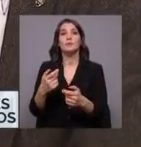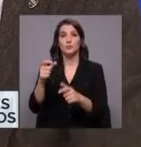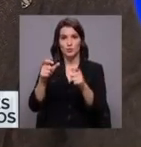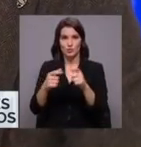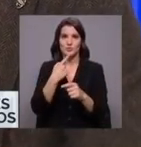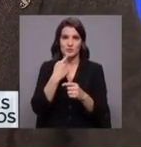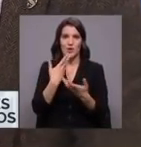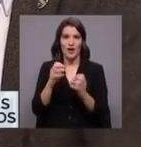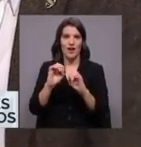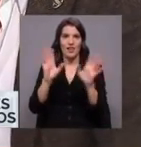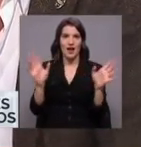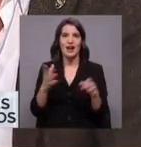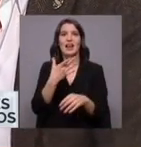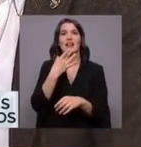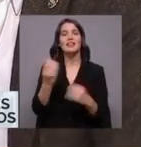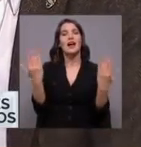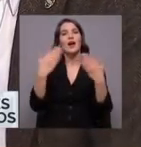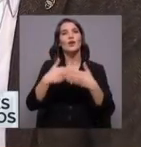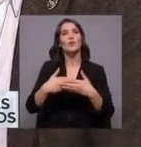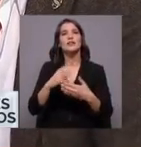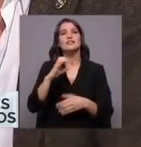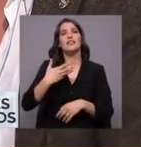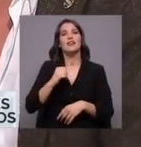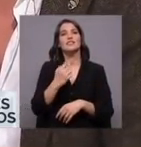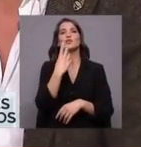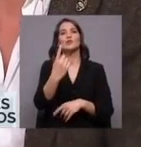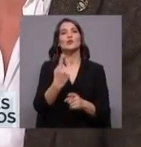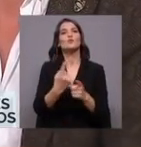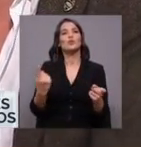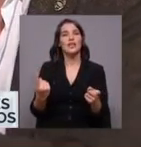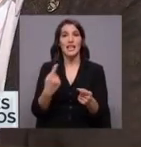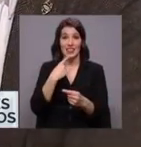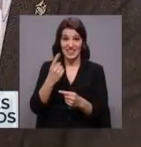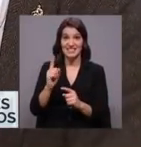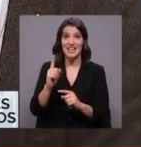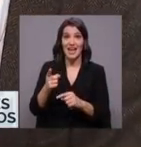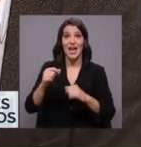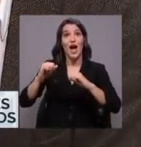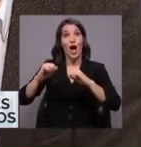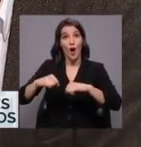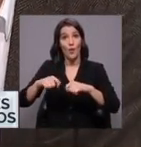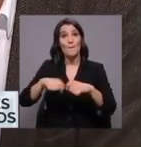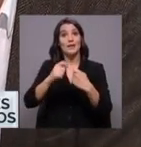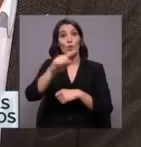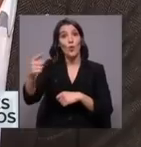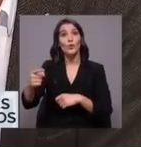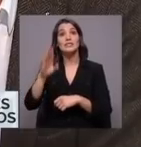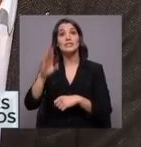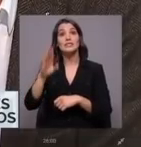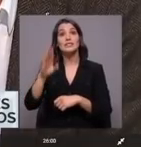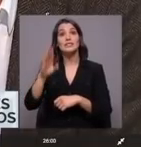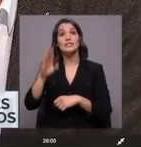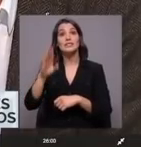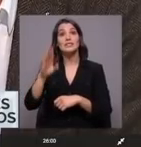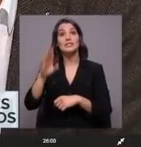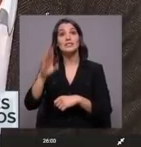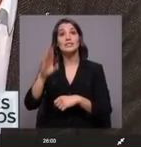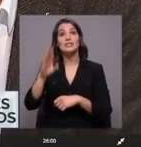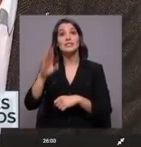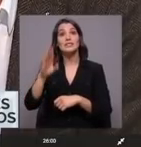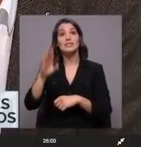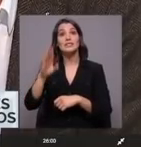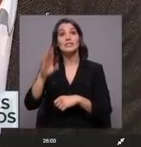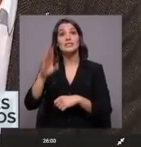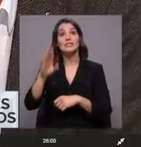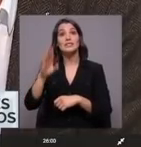acabaram perceber porque é que não sei Natal você desce a casa sozinho claro que acabo de dizer é mais pé no saco desporto preciso pensar o mesmo que não exatamente